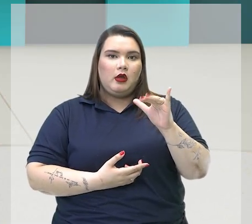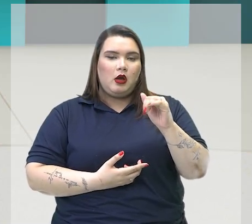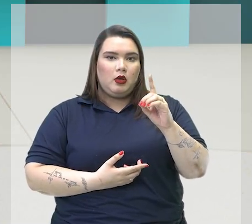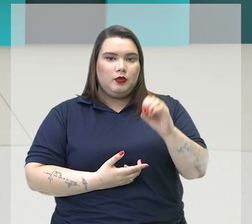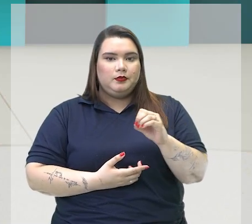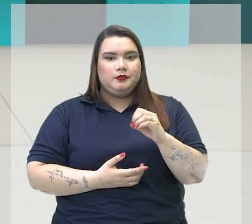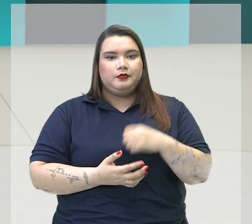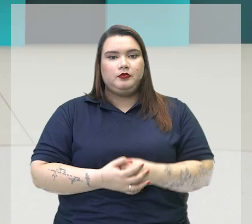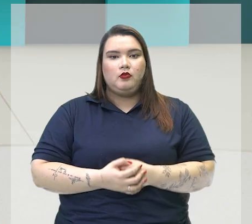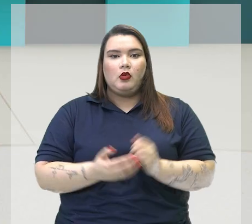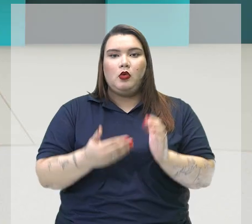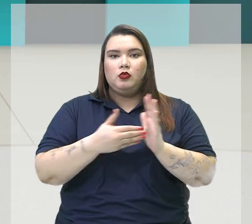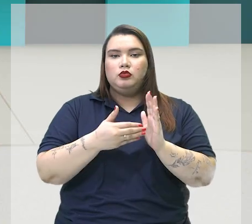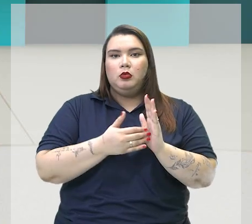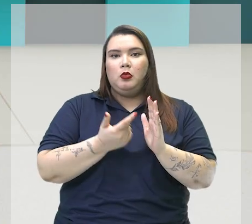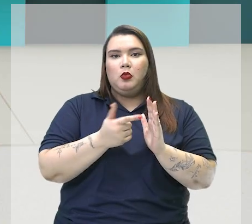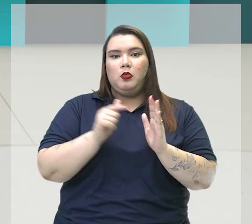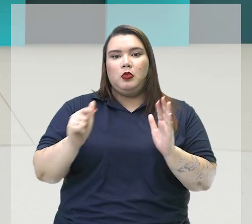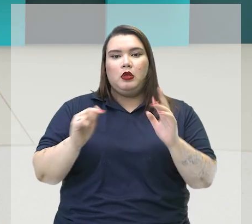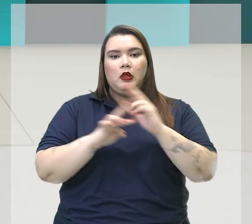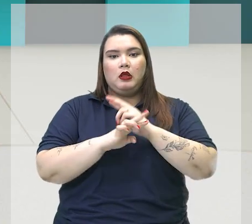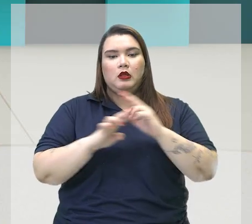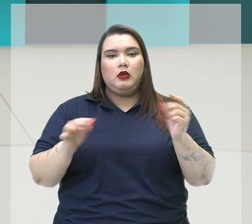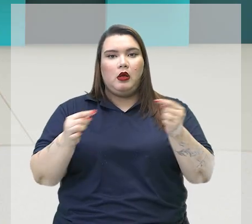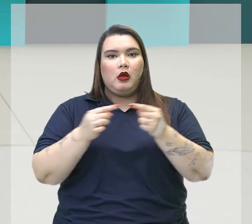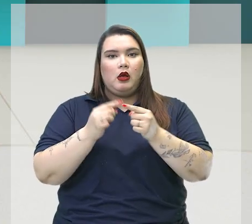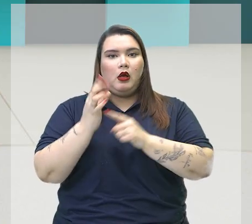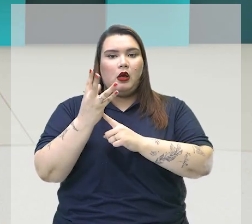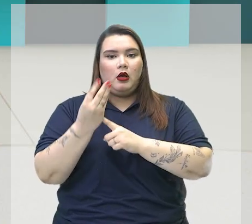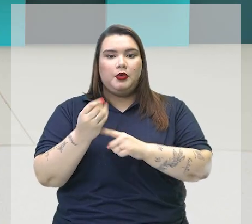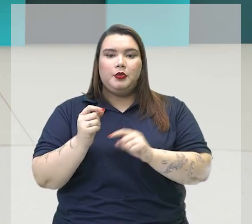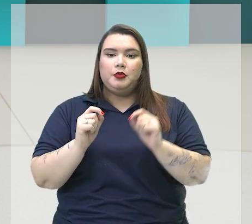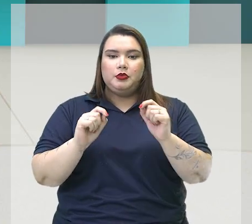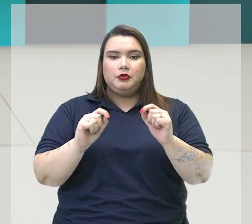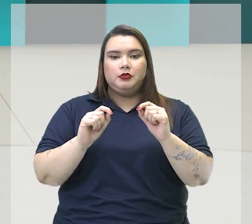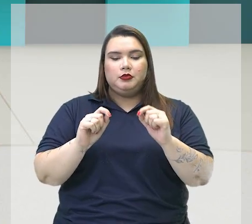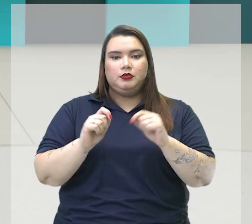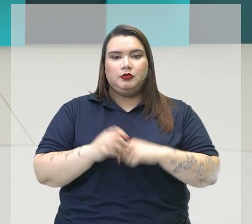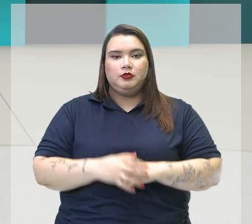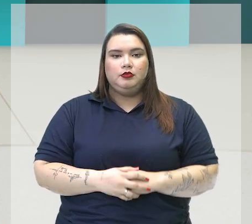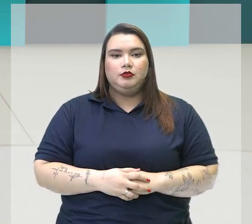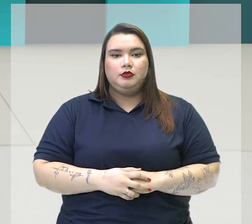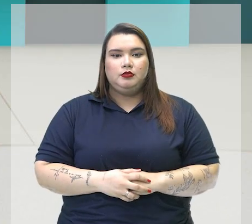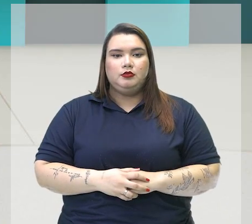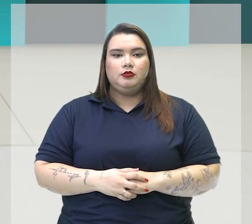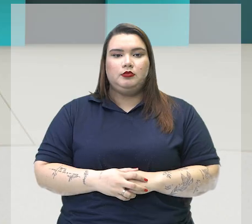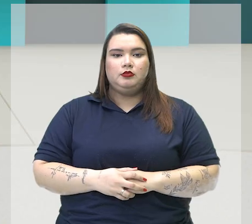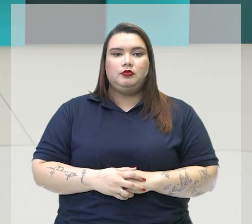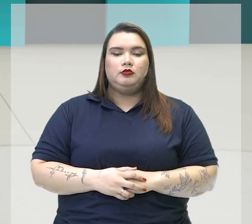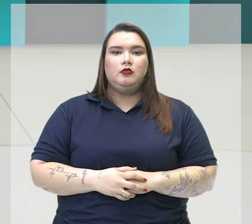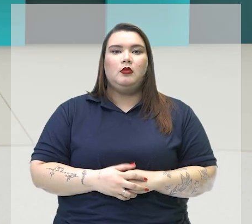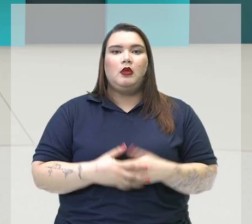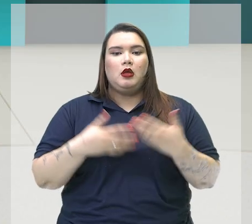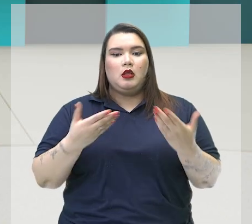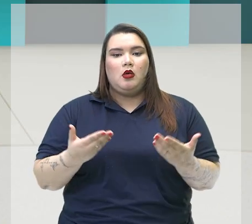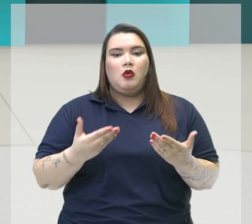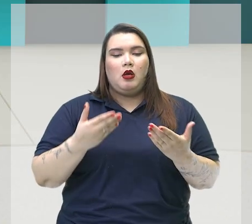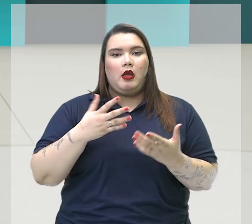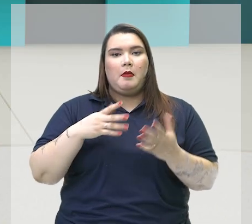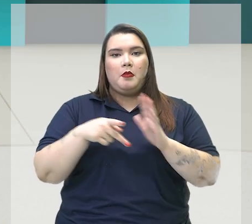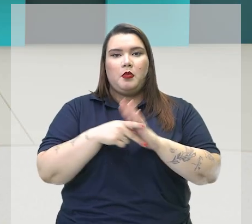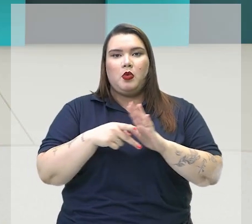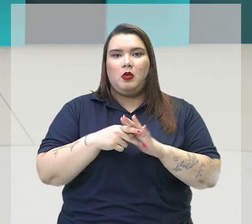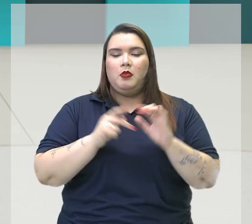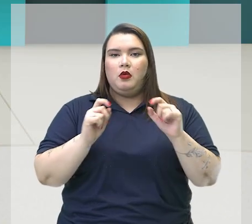último, outra definição relacionada à arte. The voice of the soul. A voz da alma. Né?